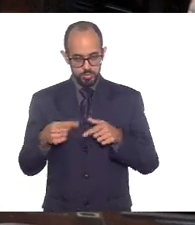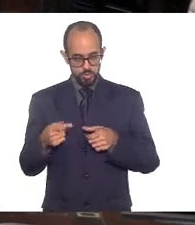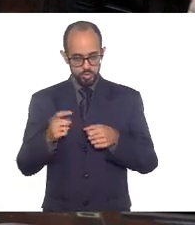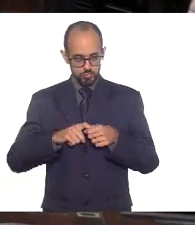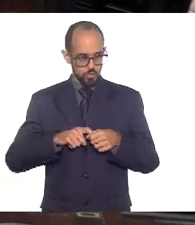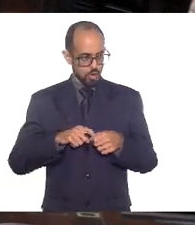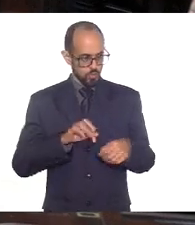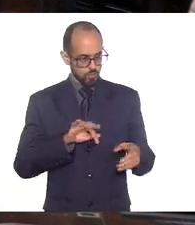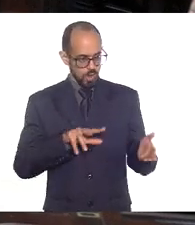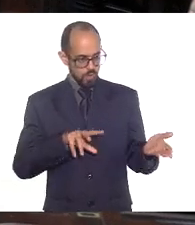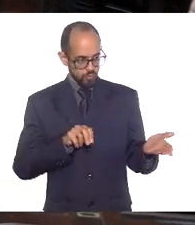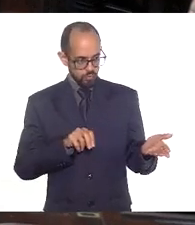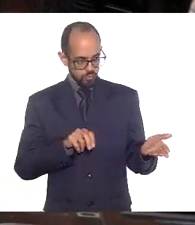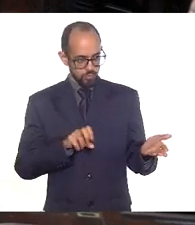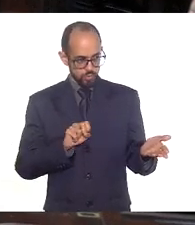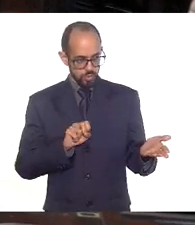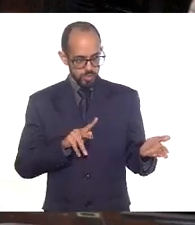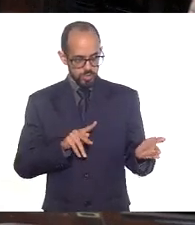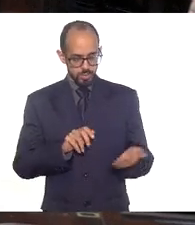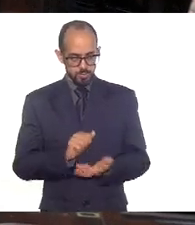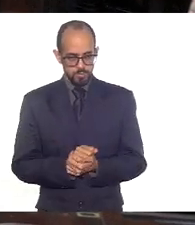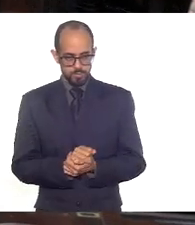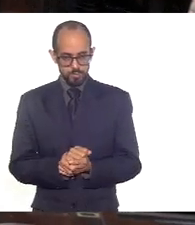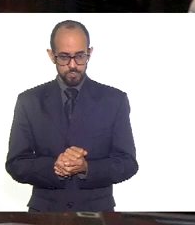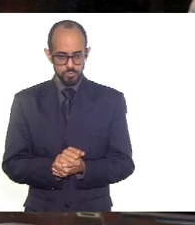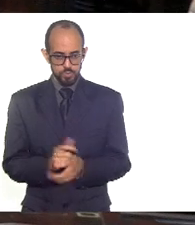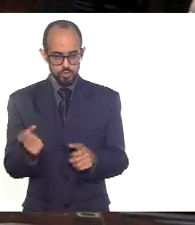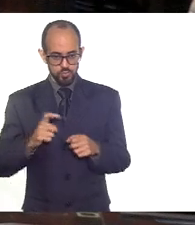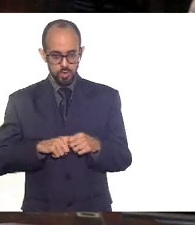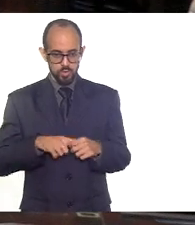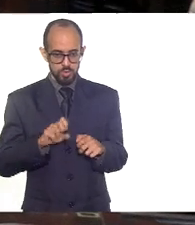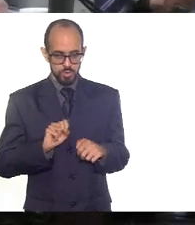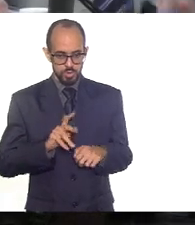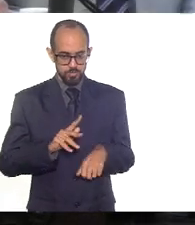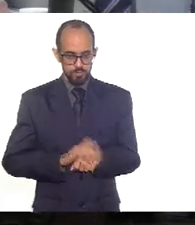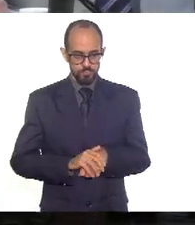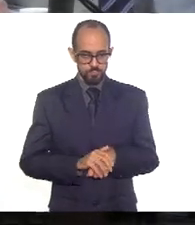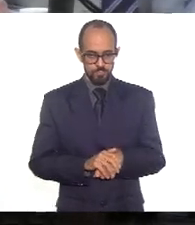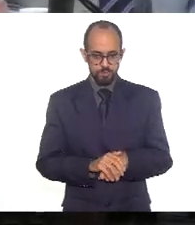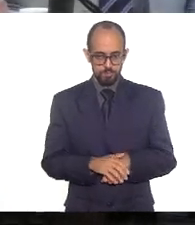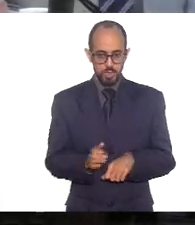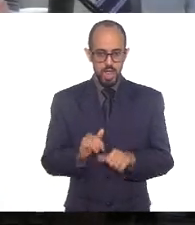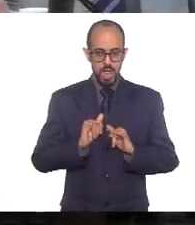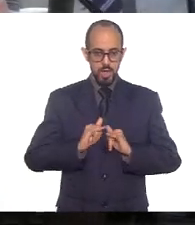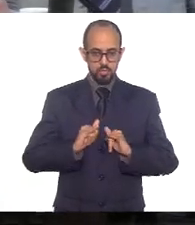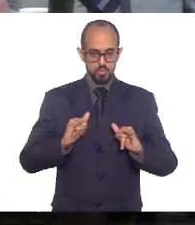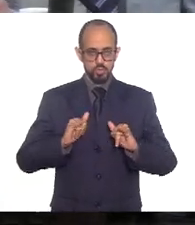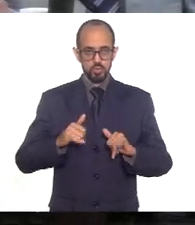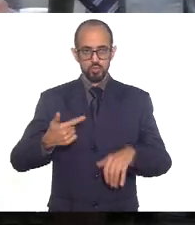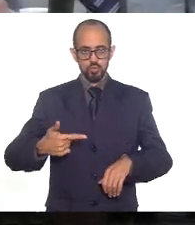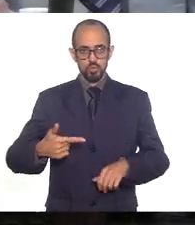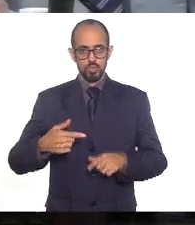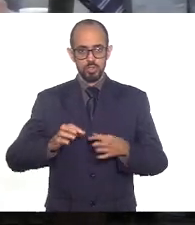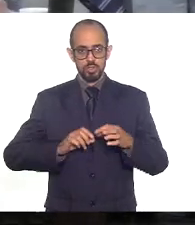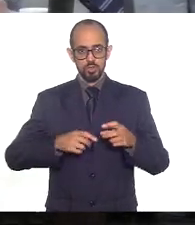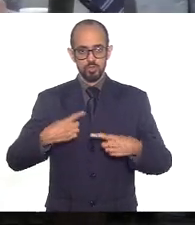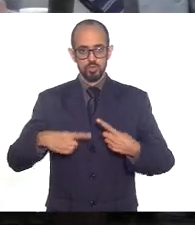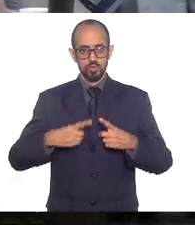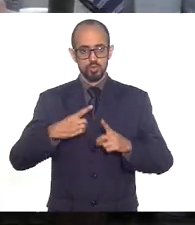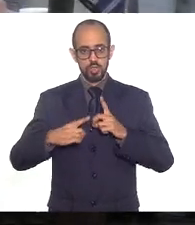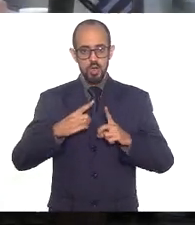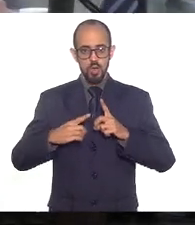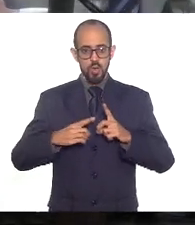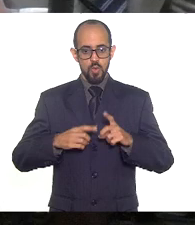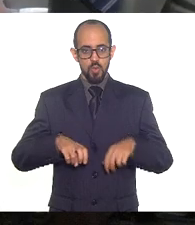Flávio E aí tomamos aqui combinado anúncio em cima da descrição redação do Vencido o projeto de lei 40 e